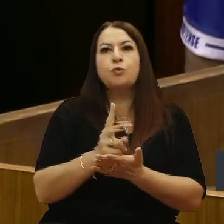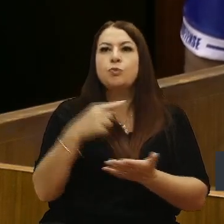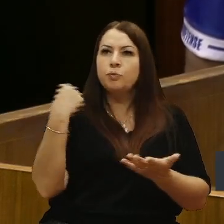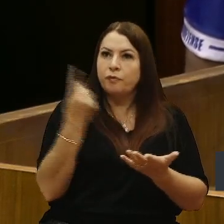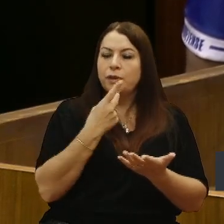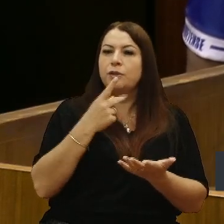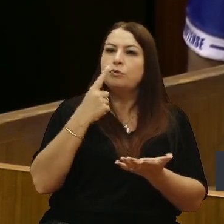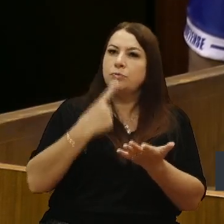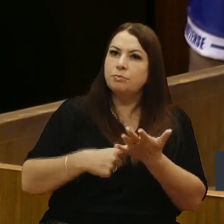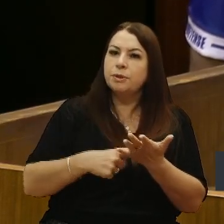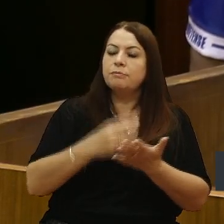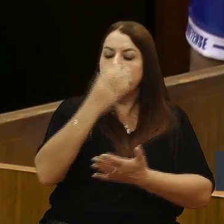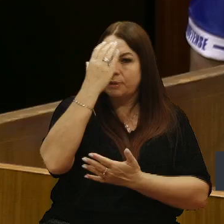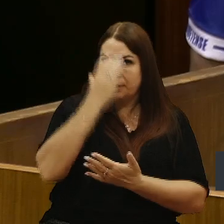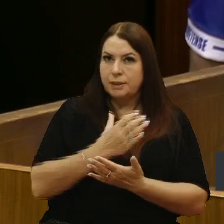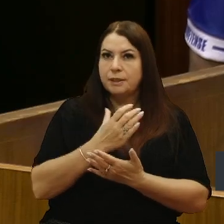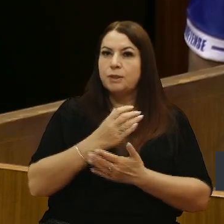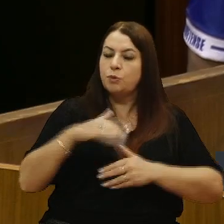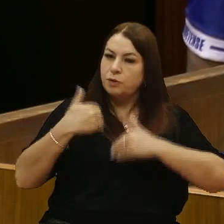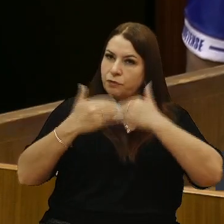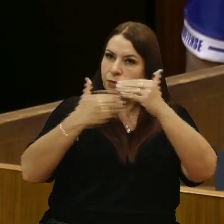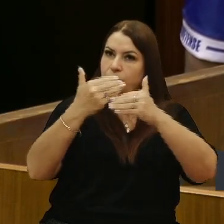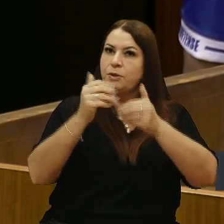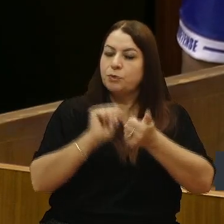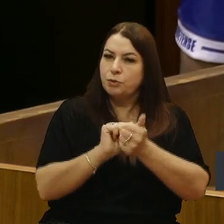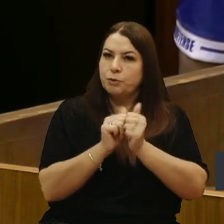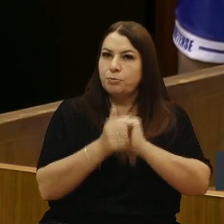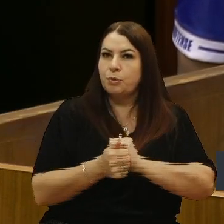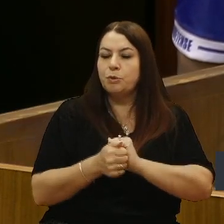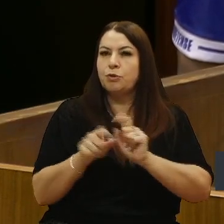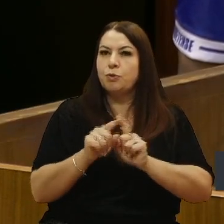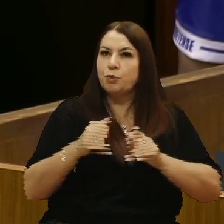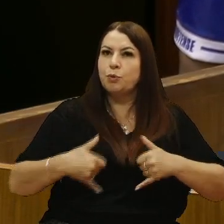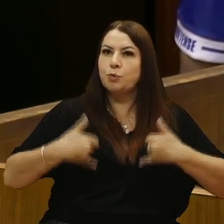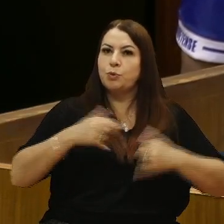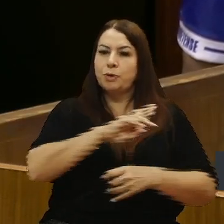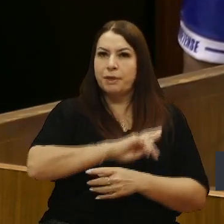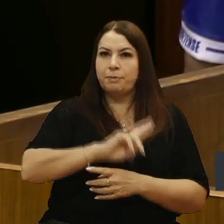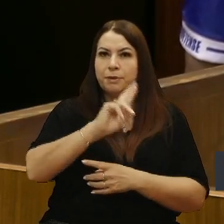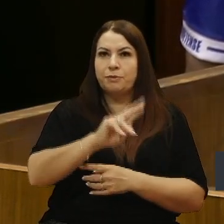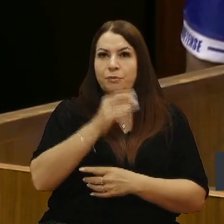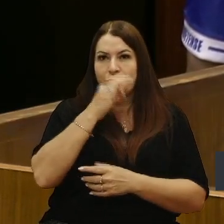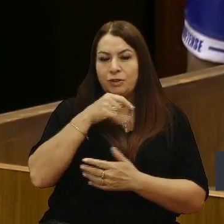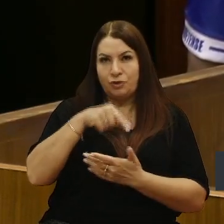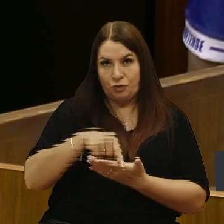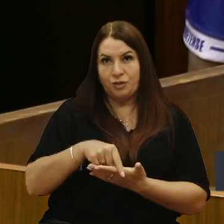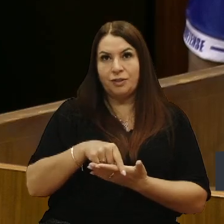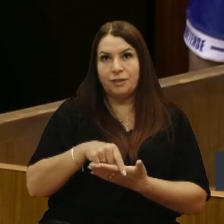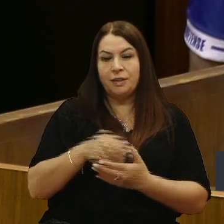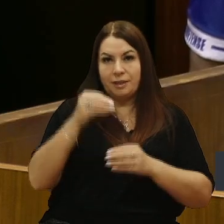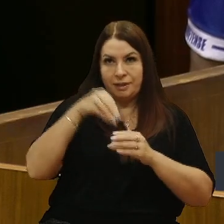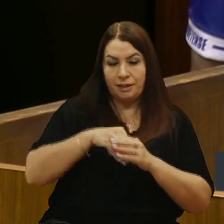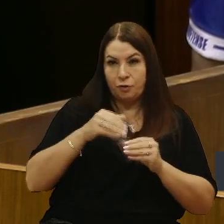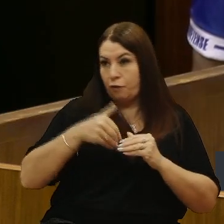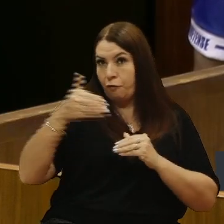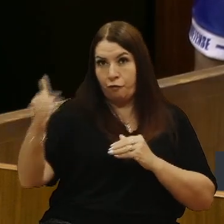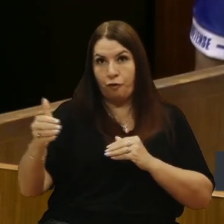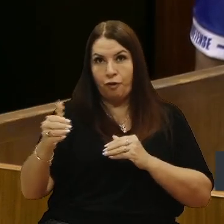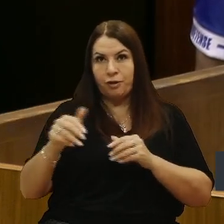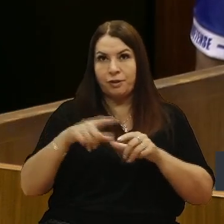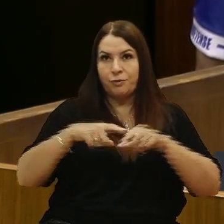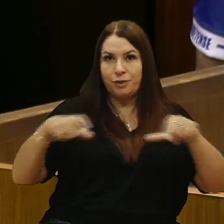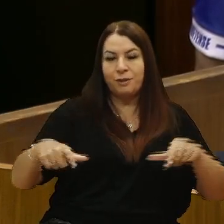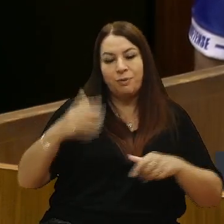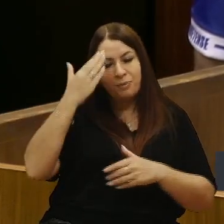compromisso é com seriedade, com desenvolvimento do esporte e com orgulho de representar Caxias do Sul dentro e fora do campo.